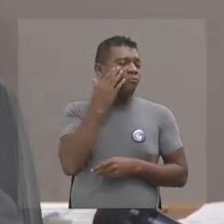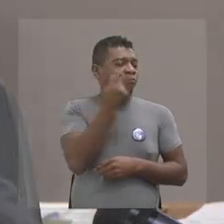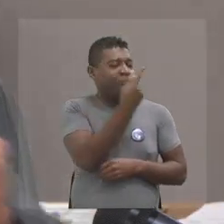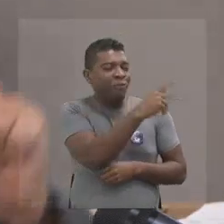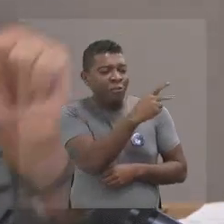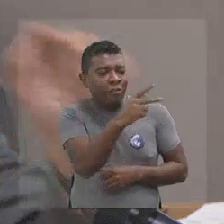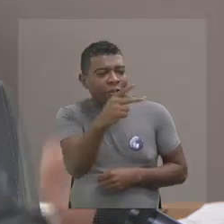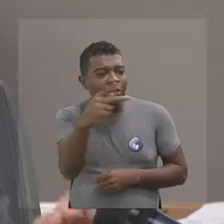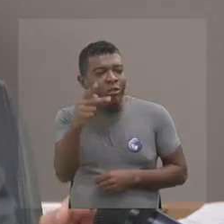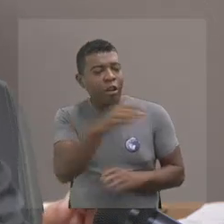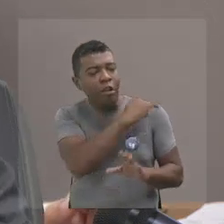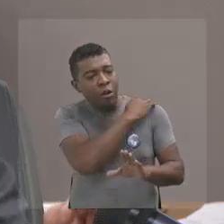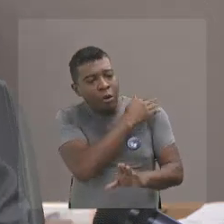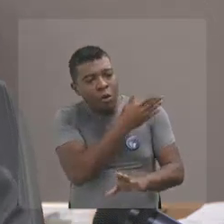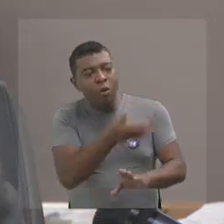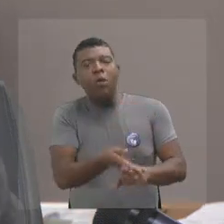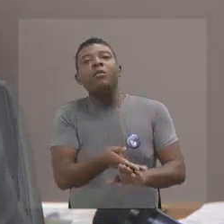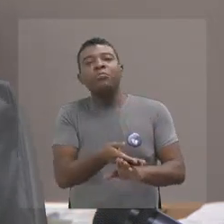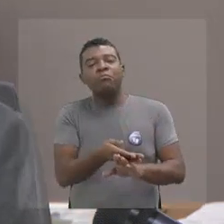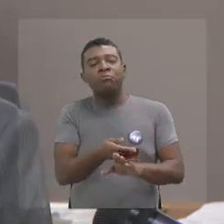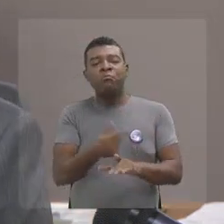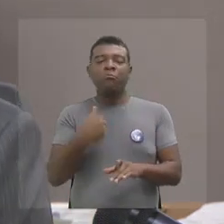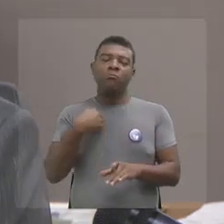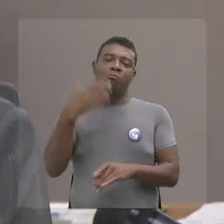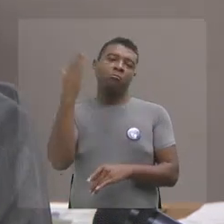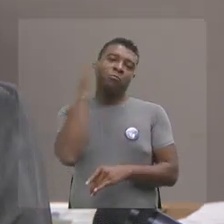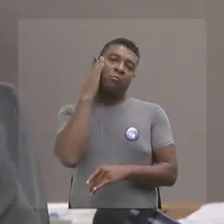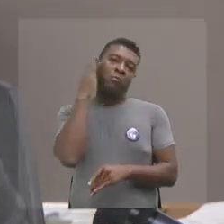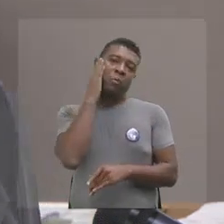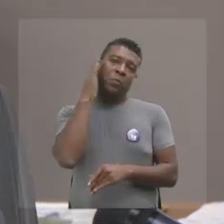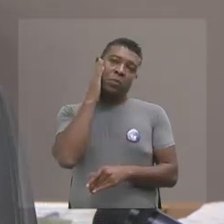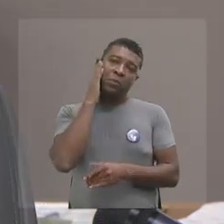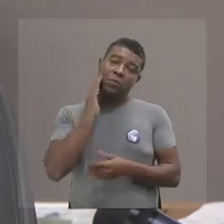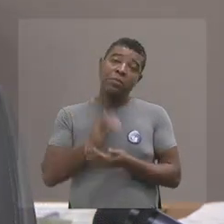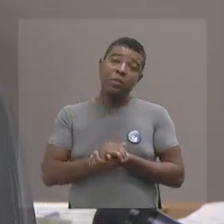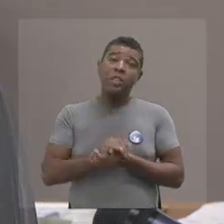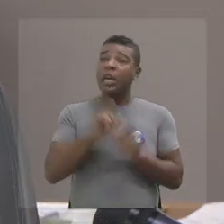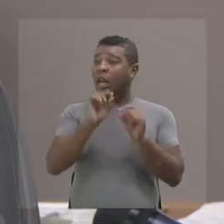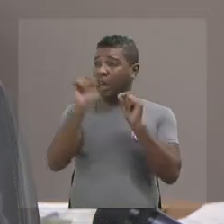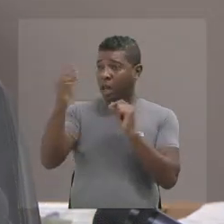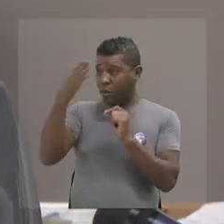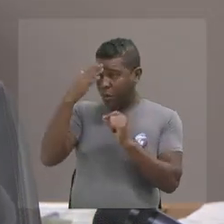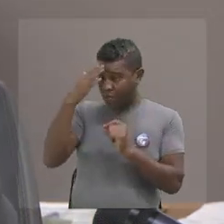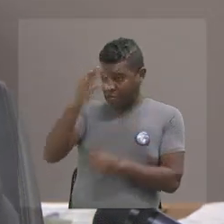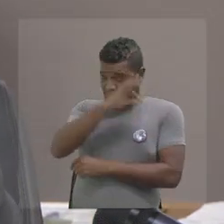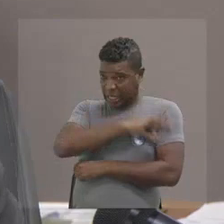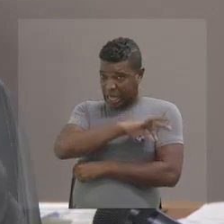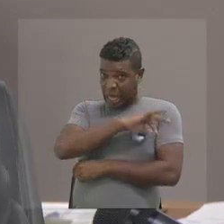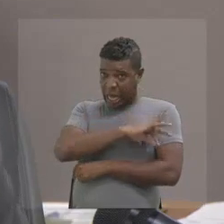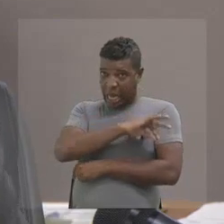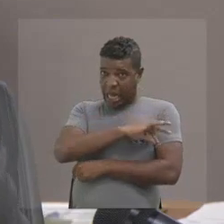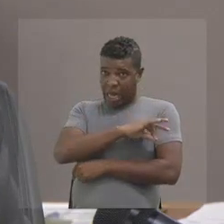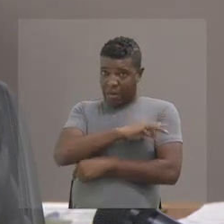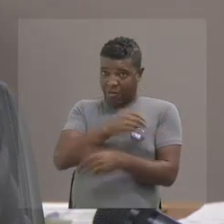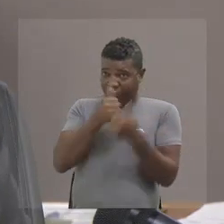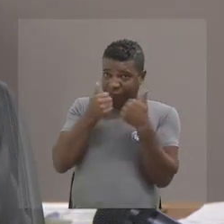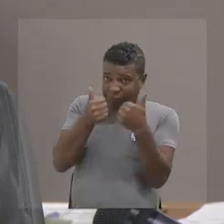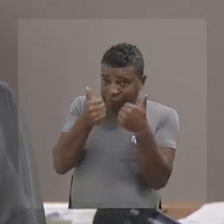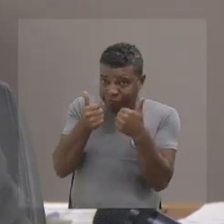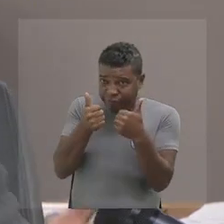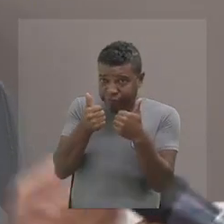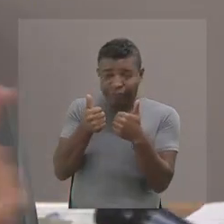estar na posição de cada um e quem pensa que a remuneração é satisfatória estão enganados